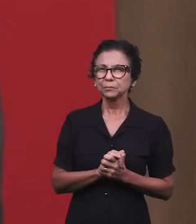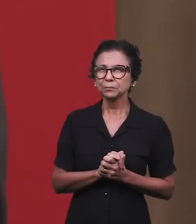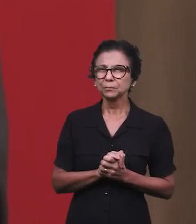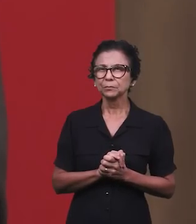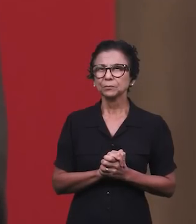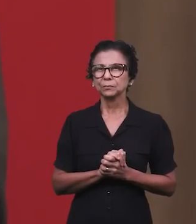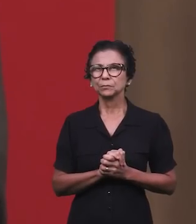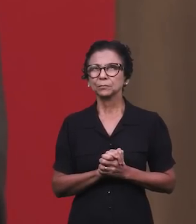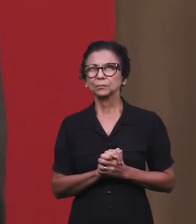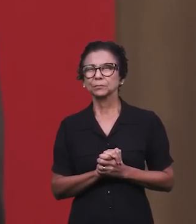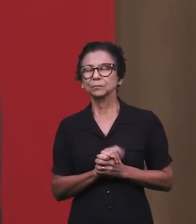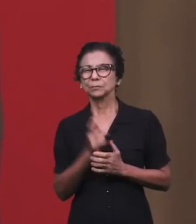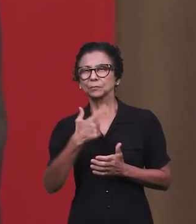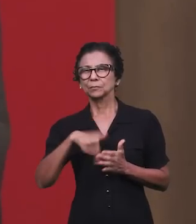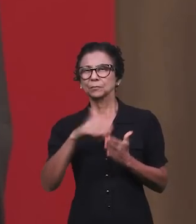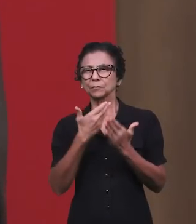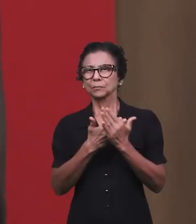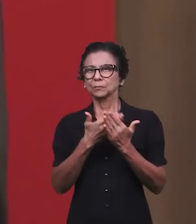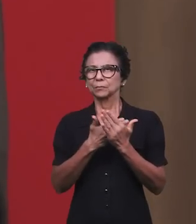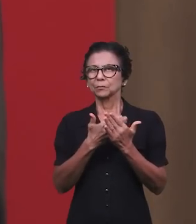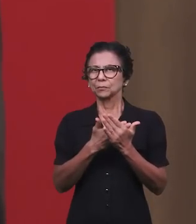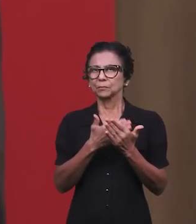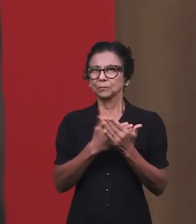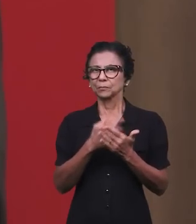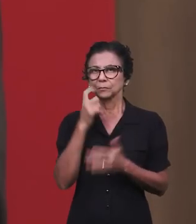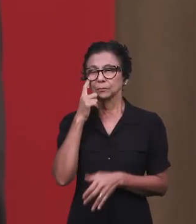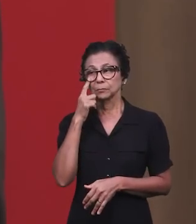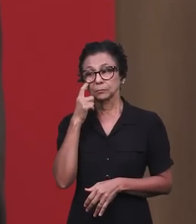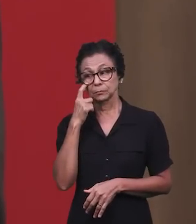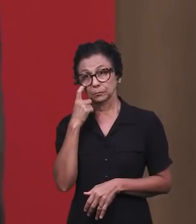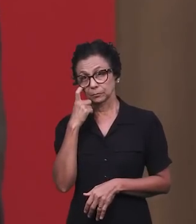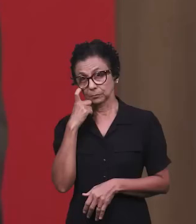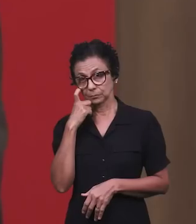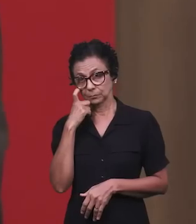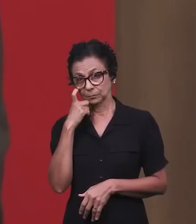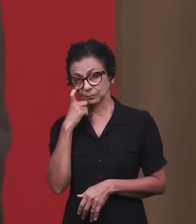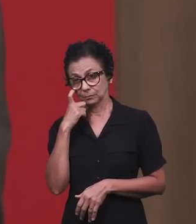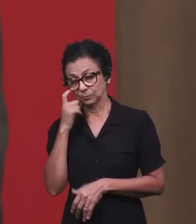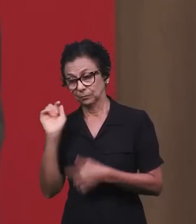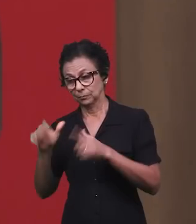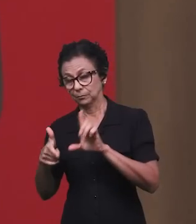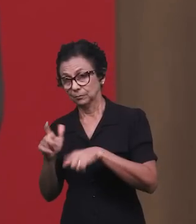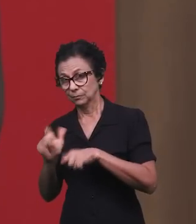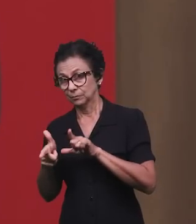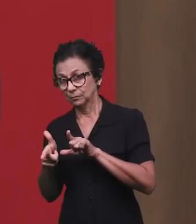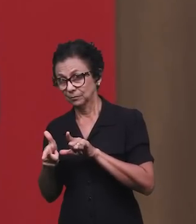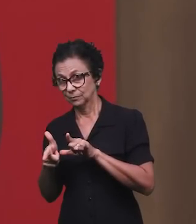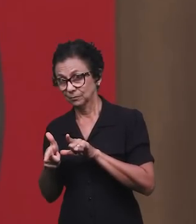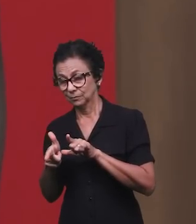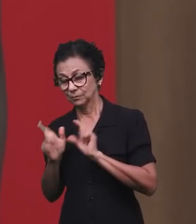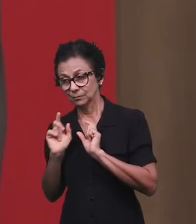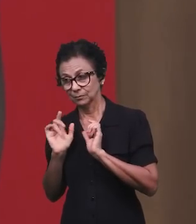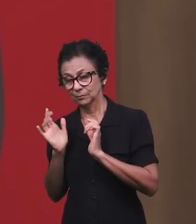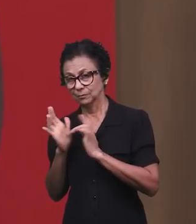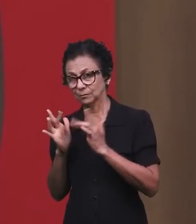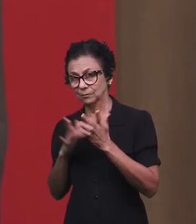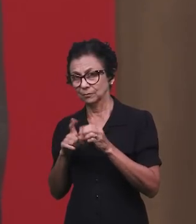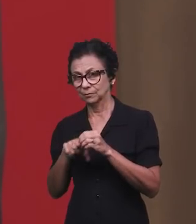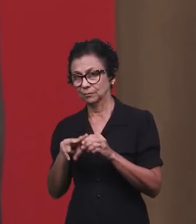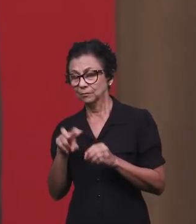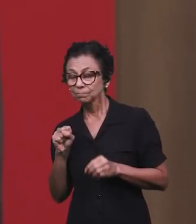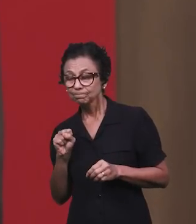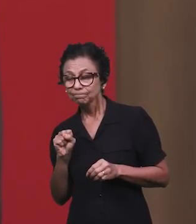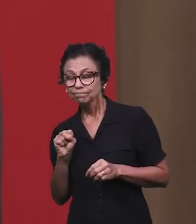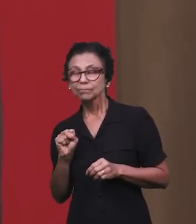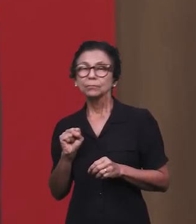para nós que somos estudiosos, de olho em Israel por causa da volta de Jesus, né? E vendo as coisas que acontecem.